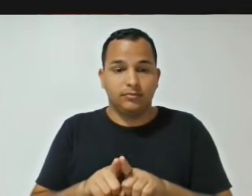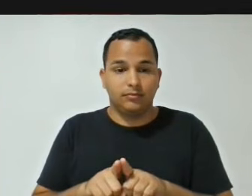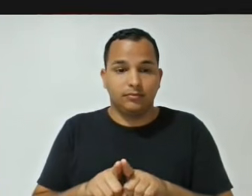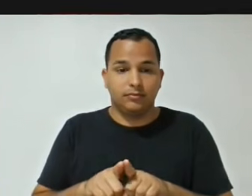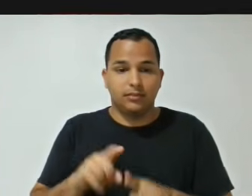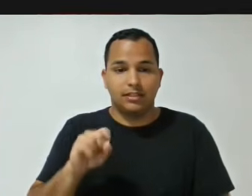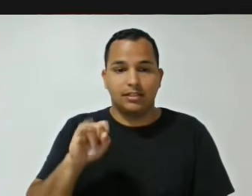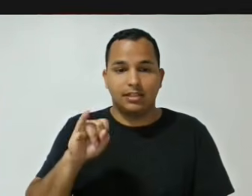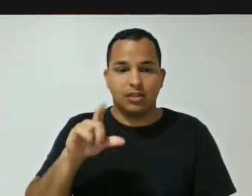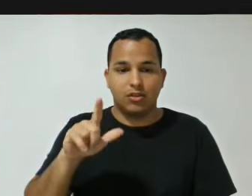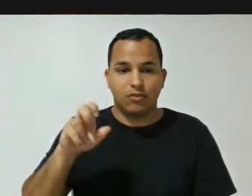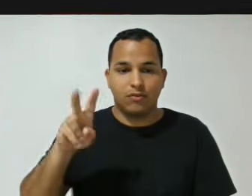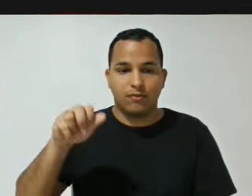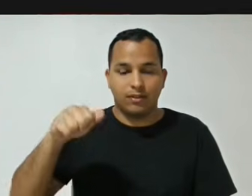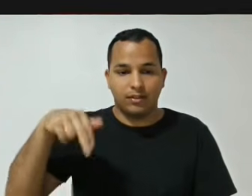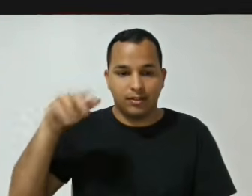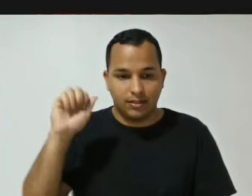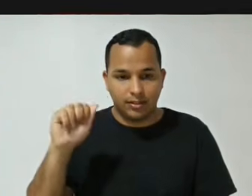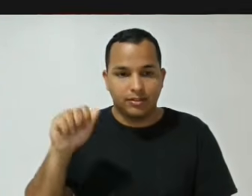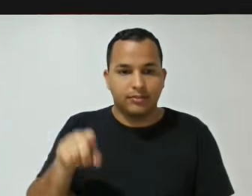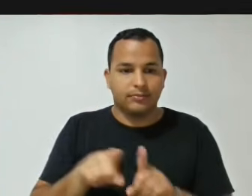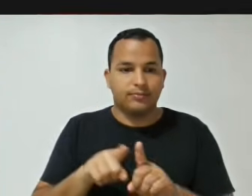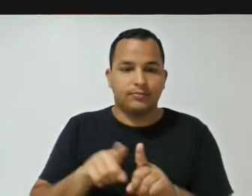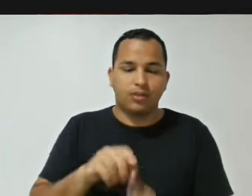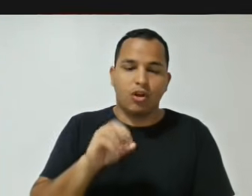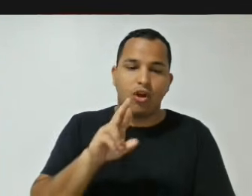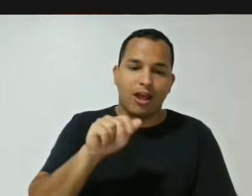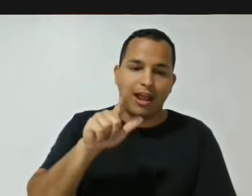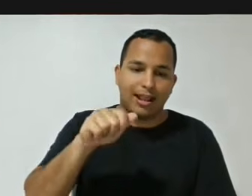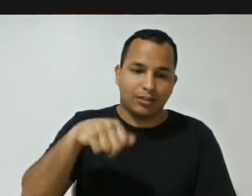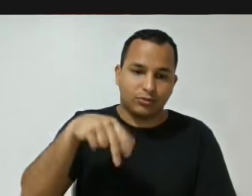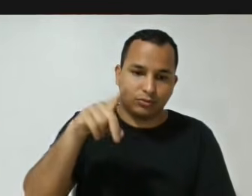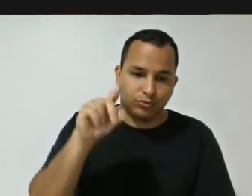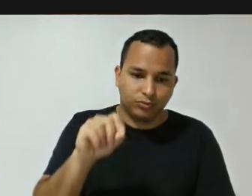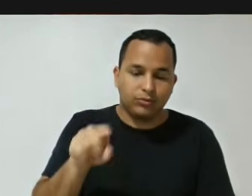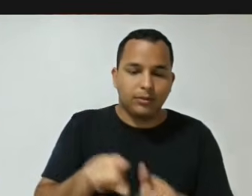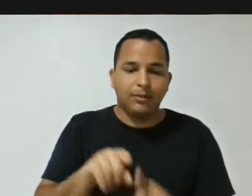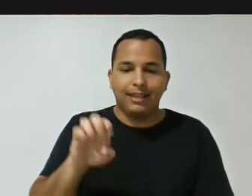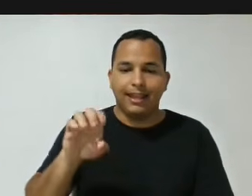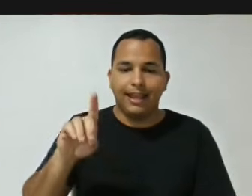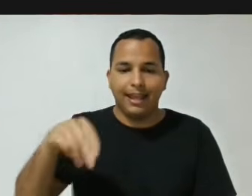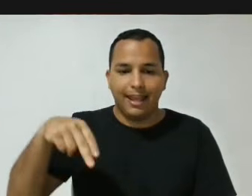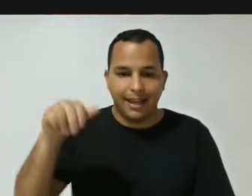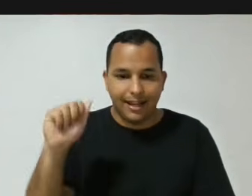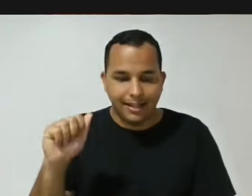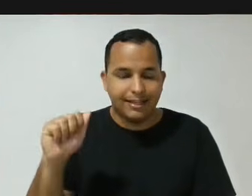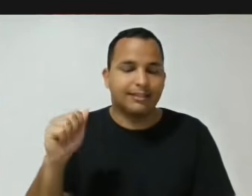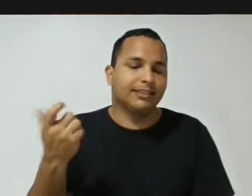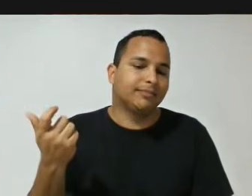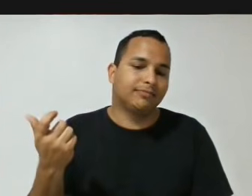Silvânia, o mestre Orlando, a Edna, né? Tem que tirar uma foto.